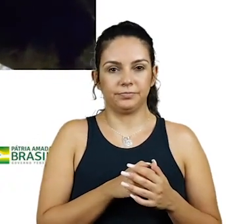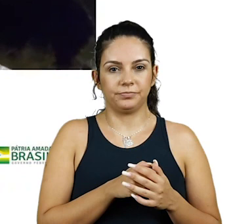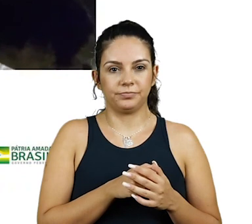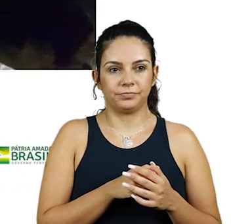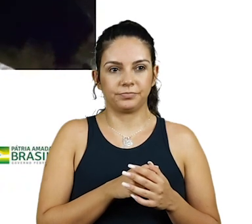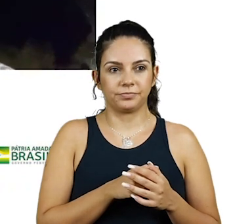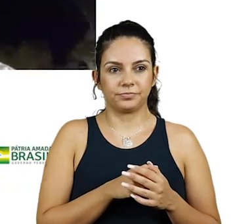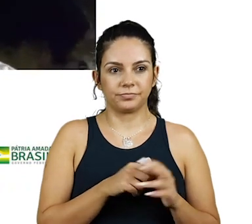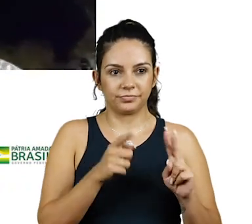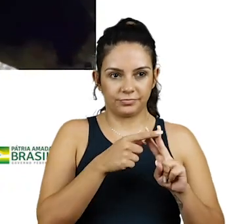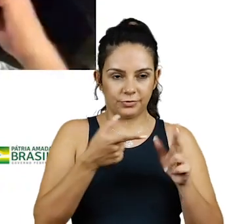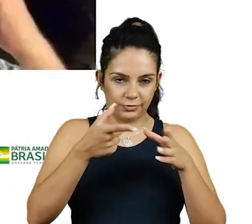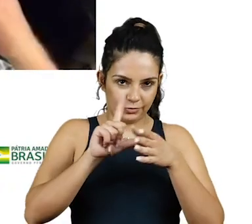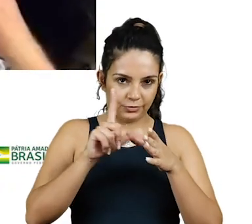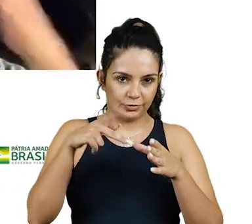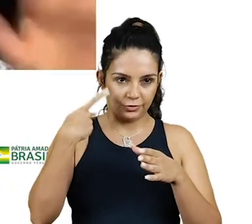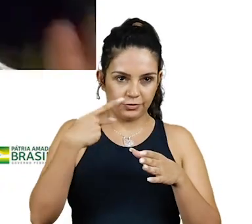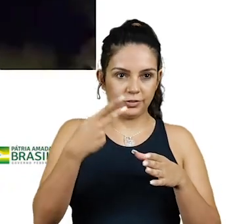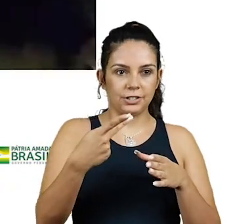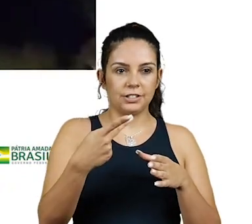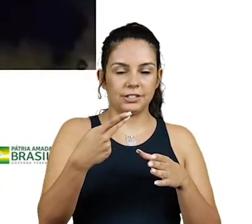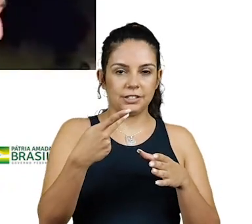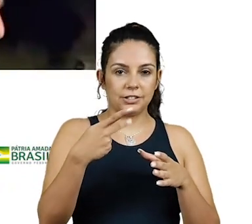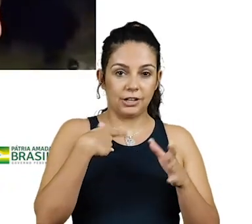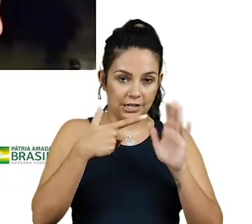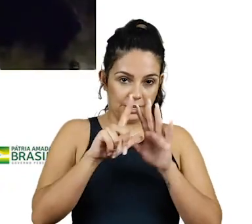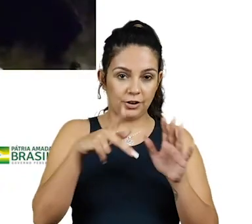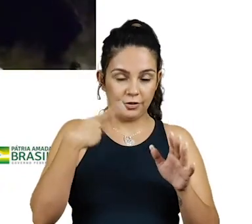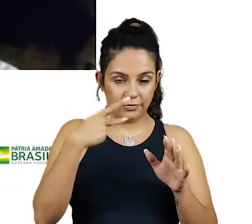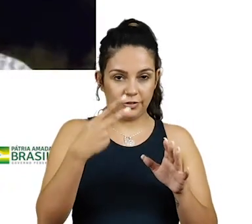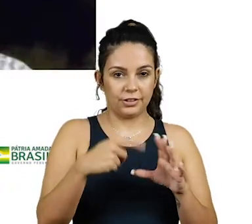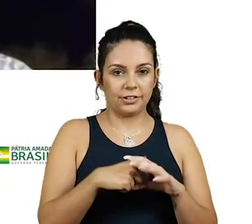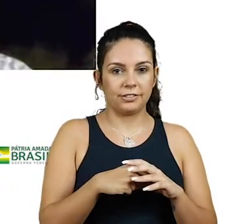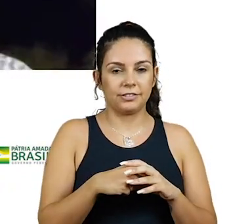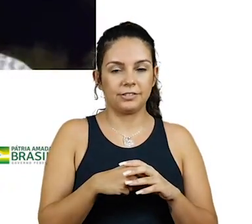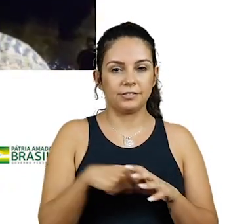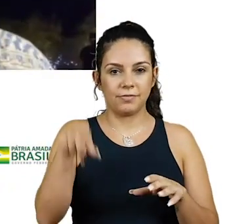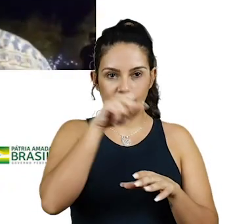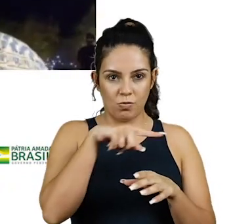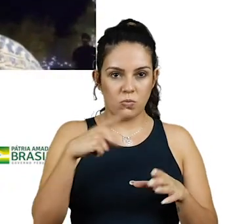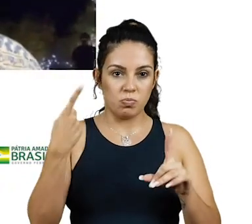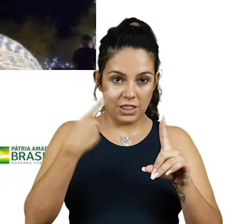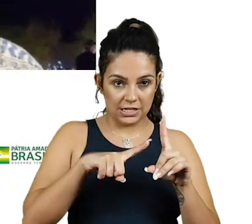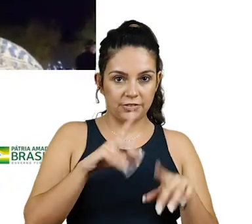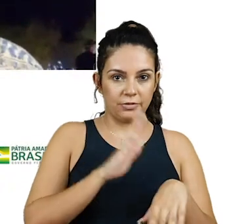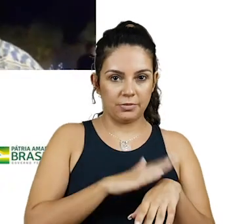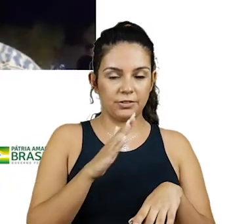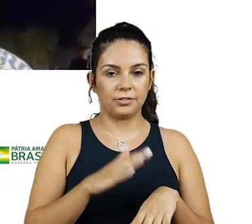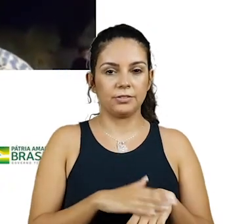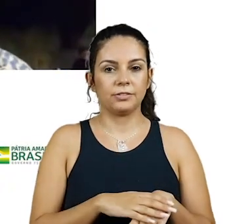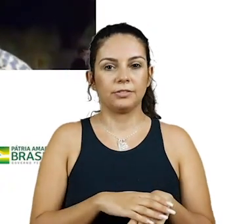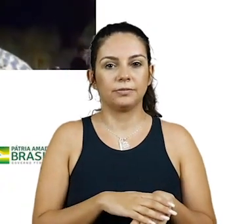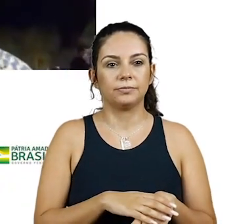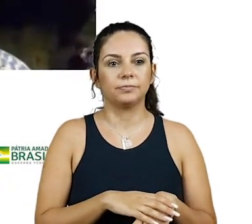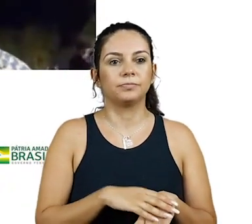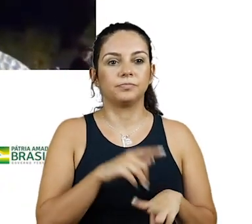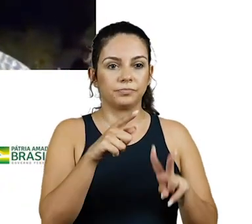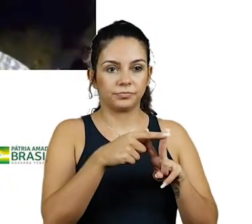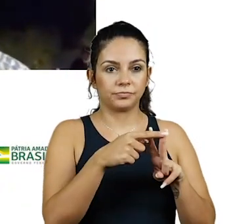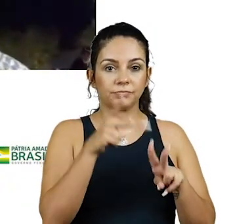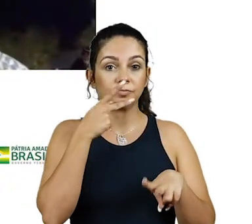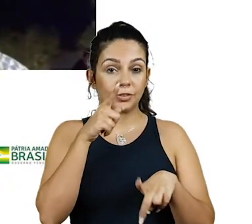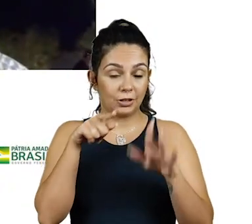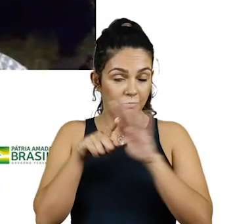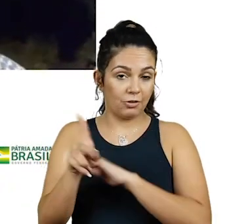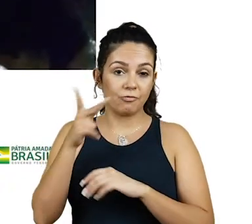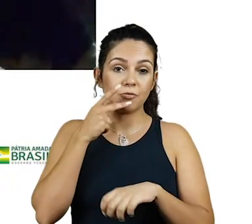Pronto, agora não tem mais. Voltou. Eu falava desse... Pronto. Vambora. Eu falava desse desafio maior. Mas já estamos falando do hotel.